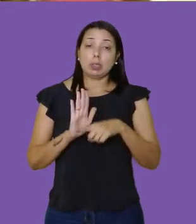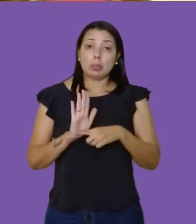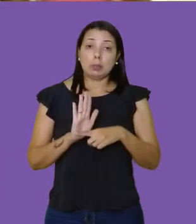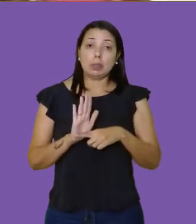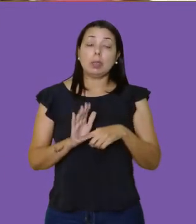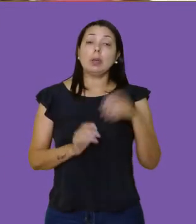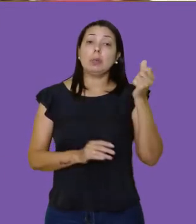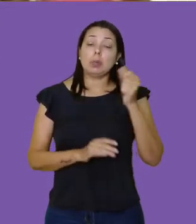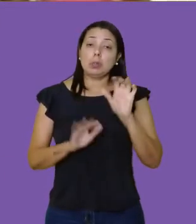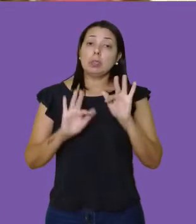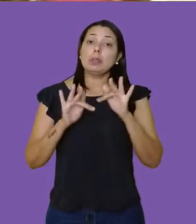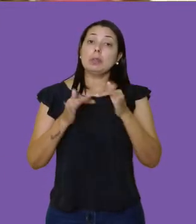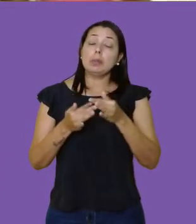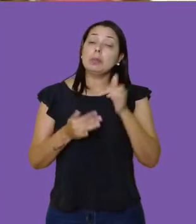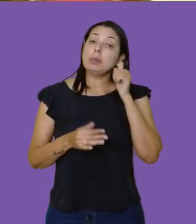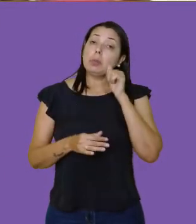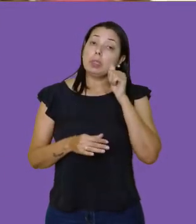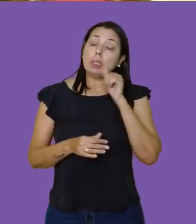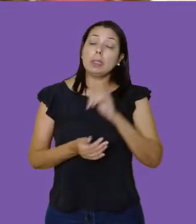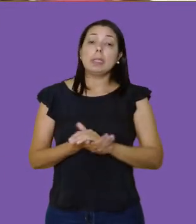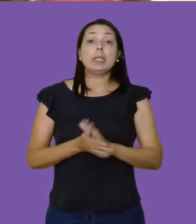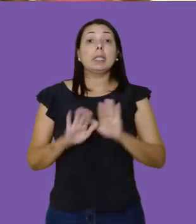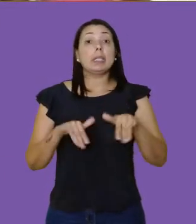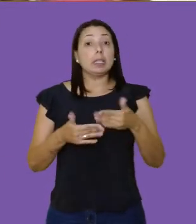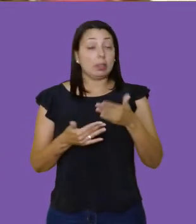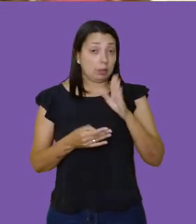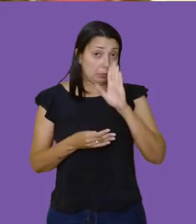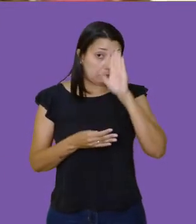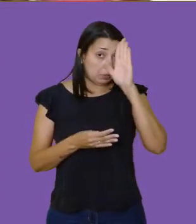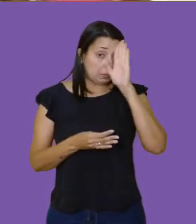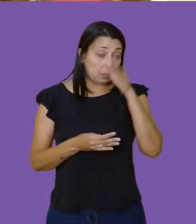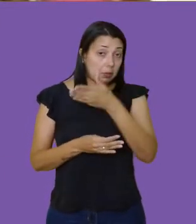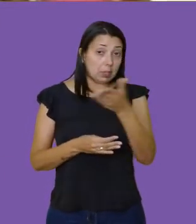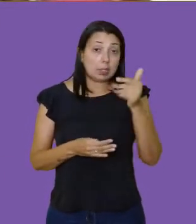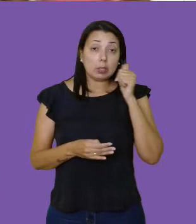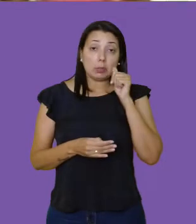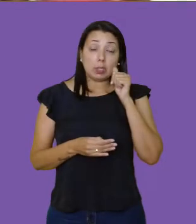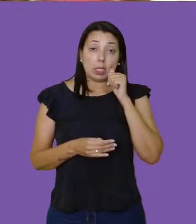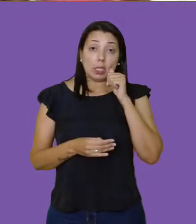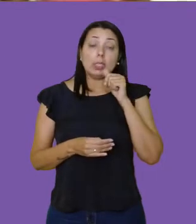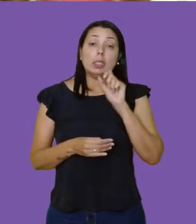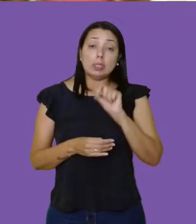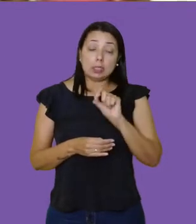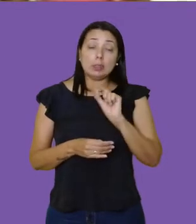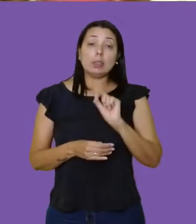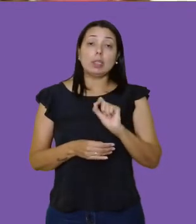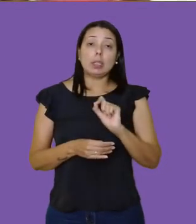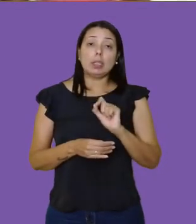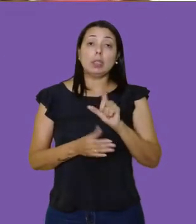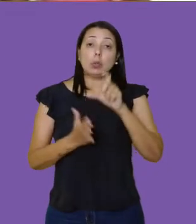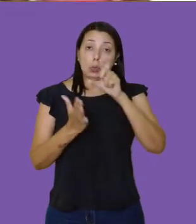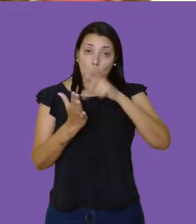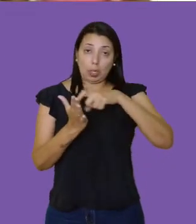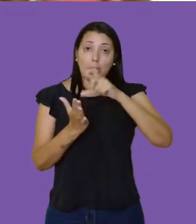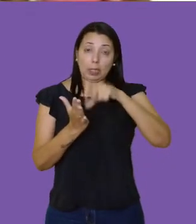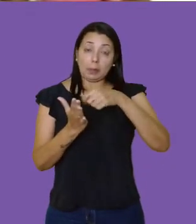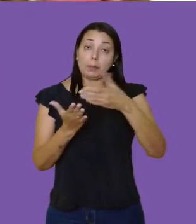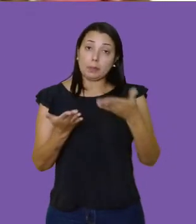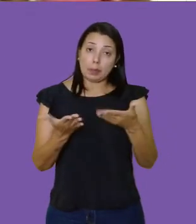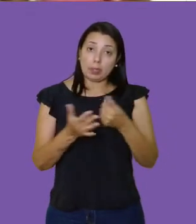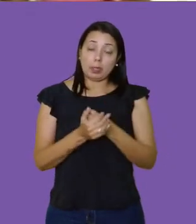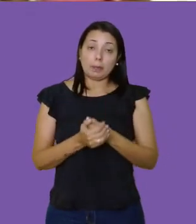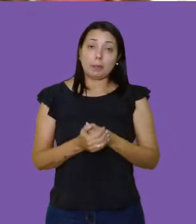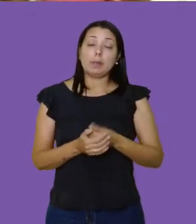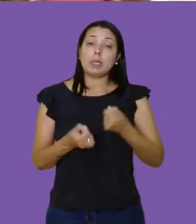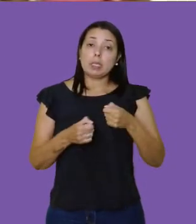Família são mulheres. Então, que prioritariamente são as mulheres as titulares do cartão. Então, nós temos